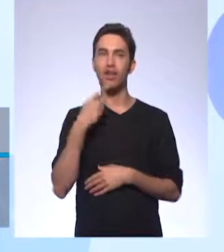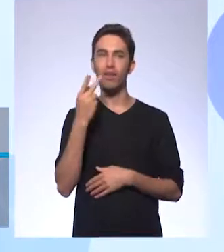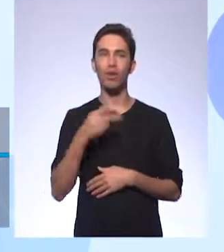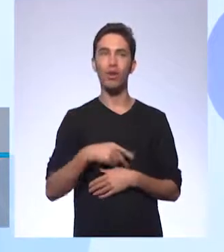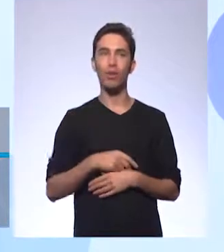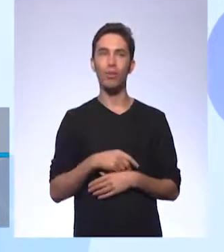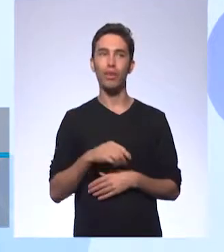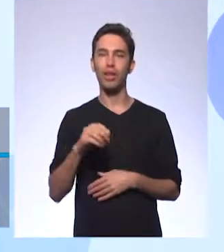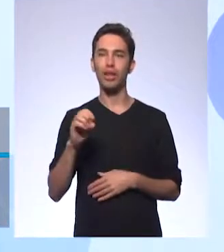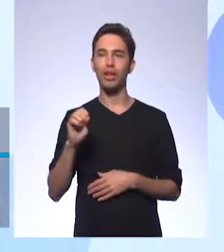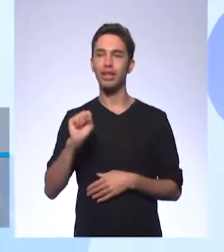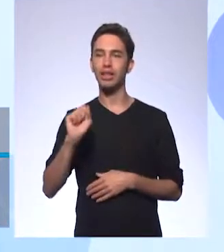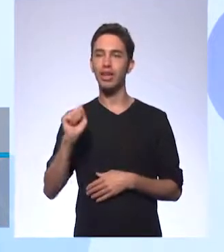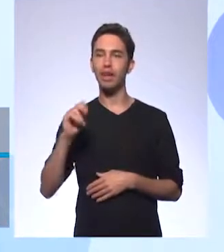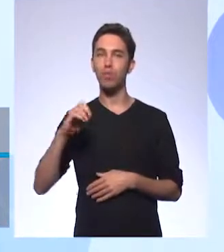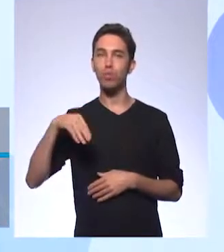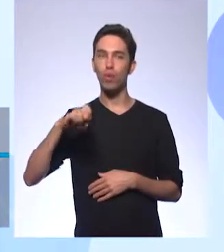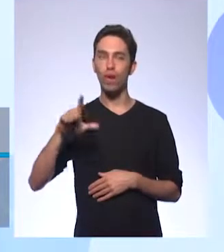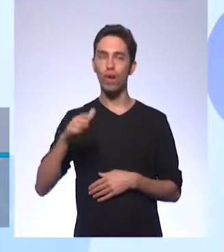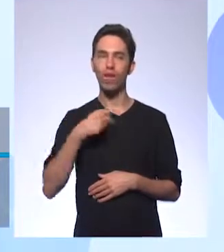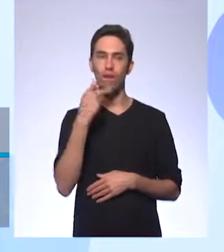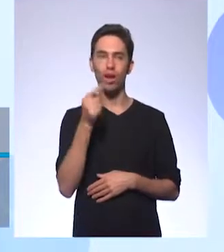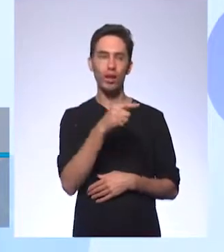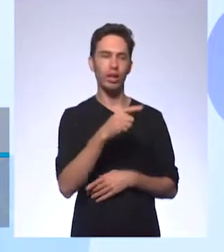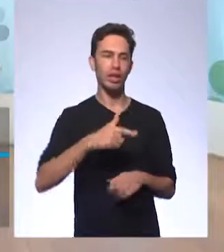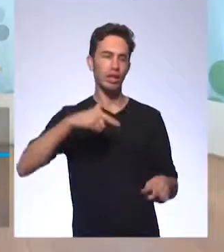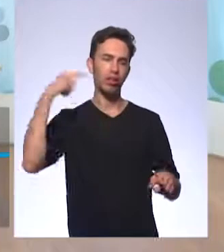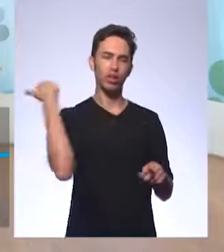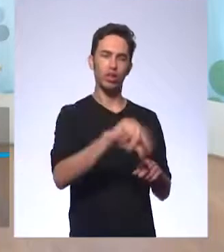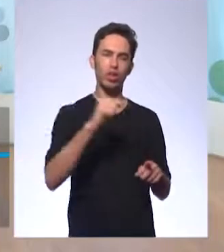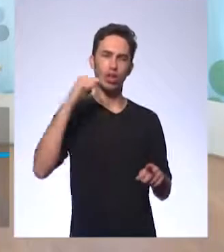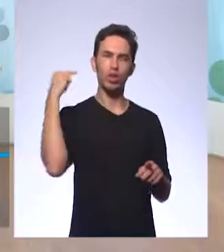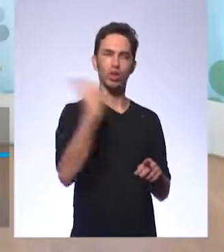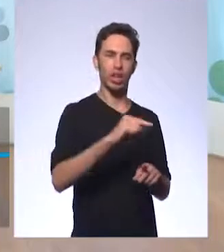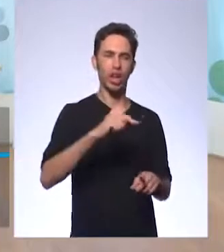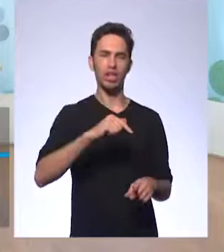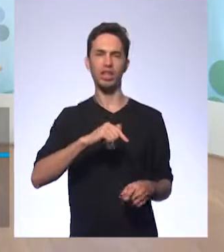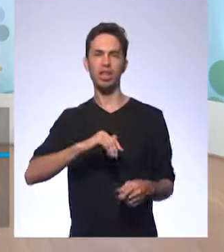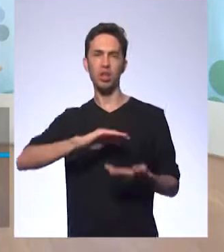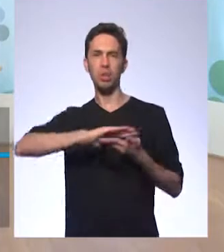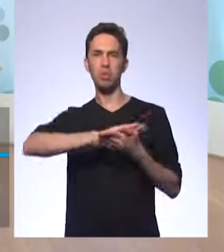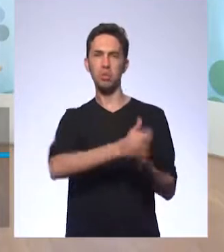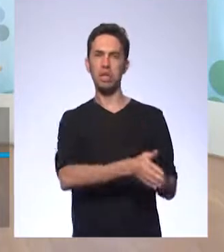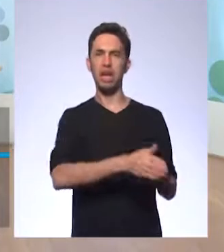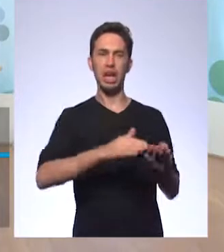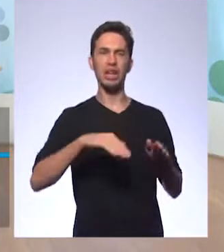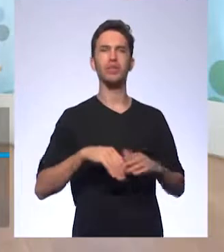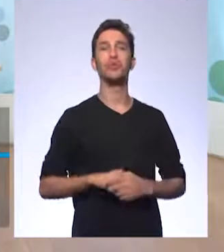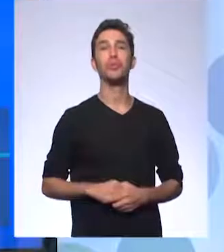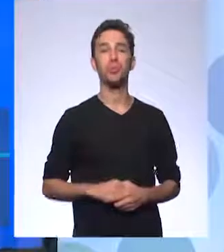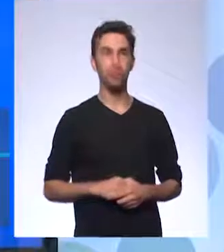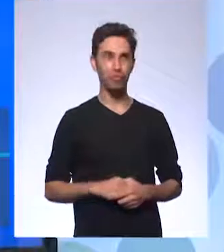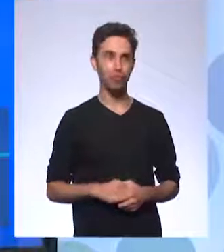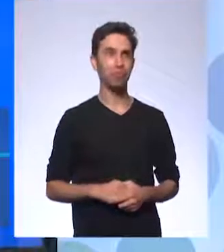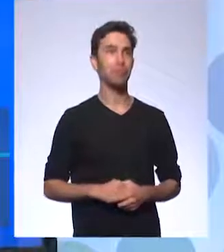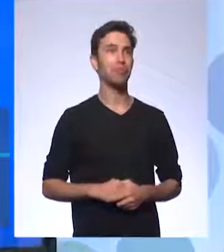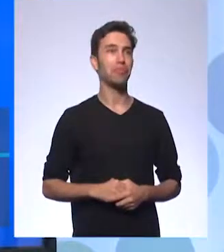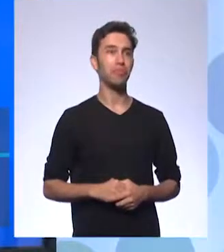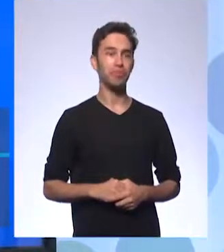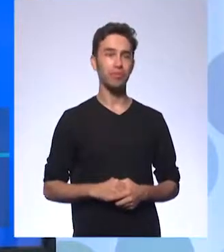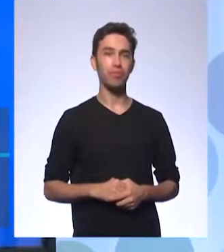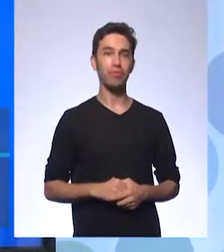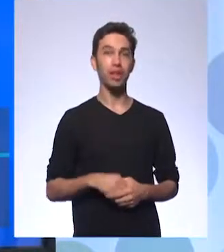e humilhados eram os escravos. Chicoteados e humilhados. Vejam só, olha a consciência que a galera